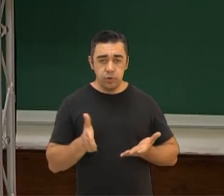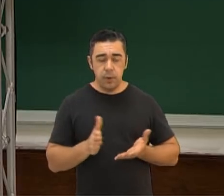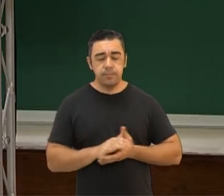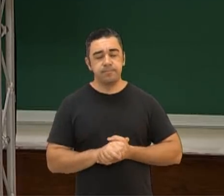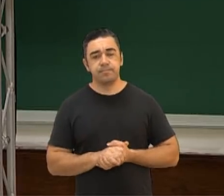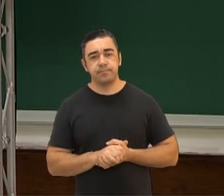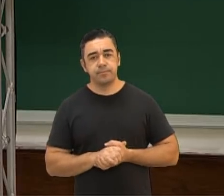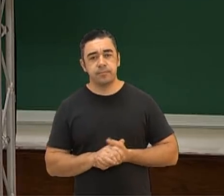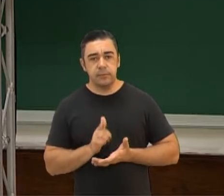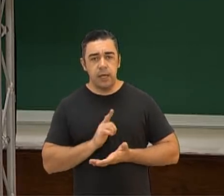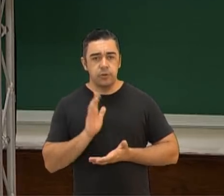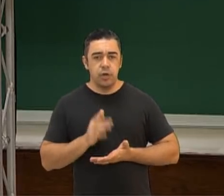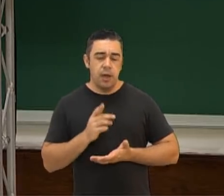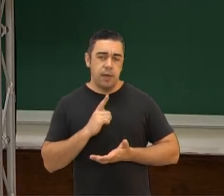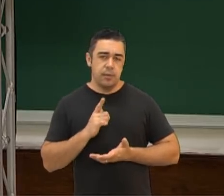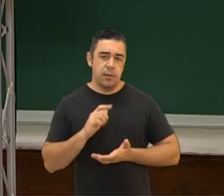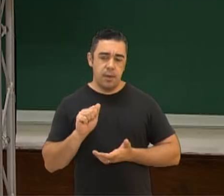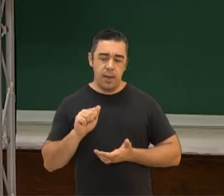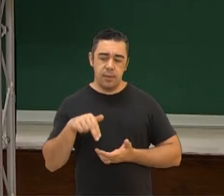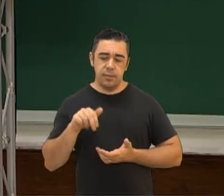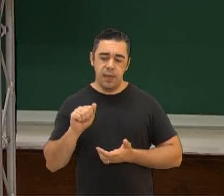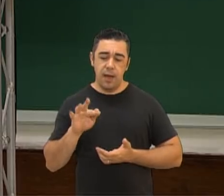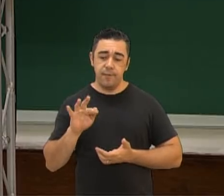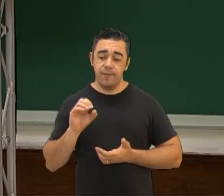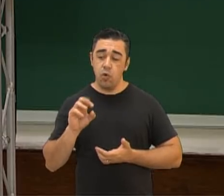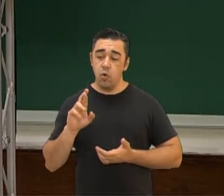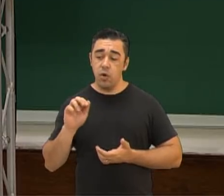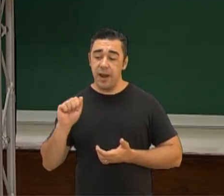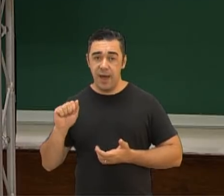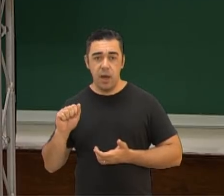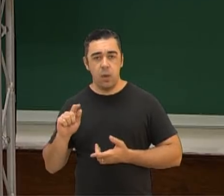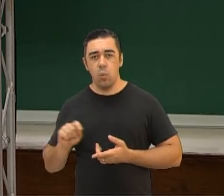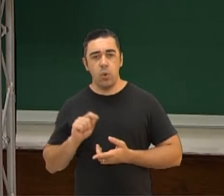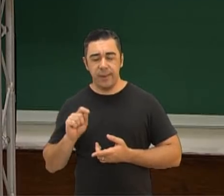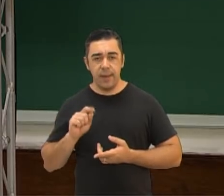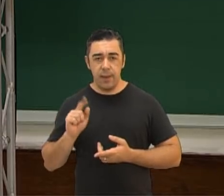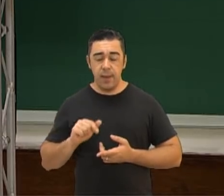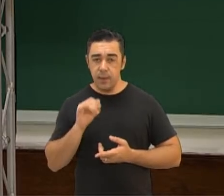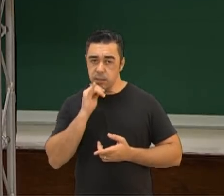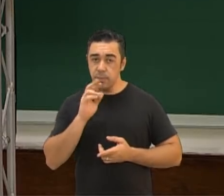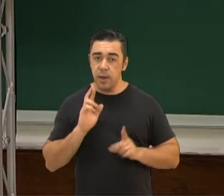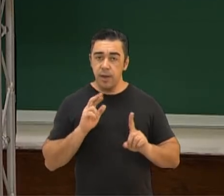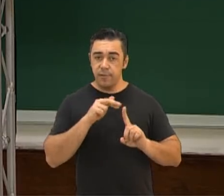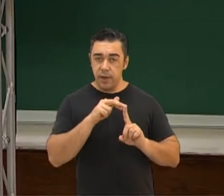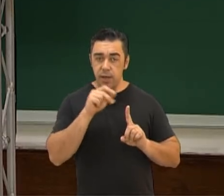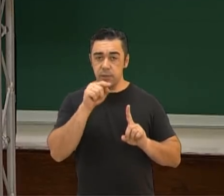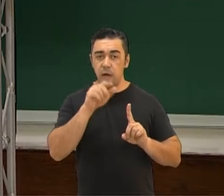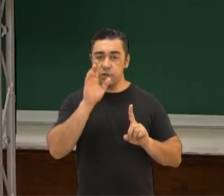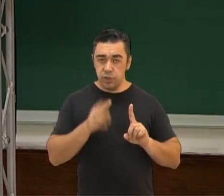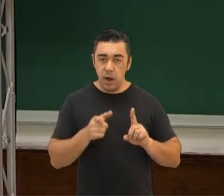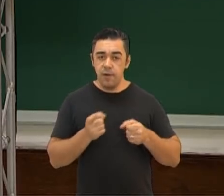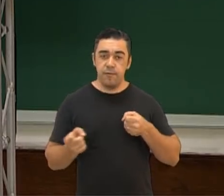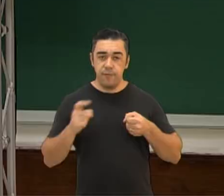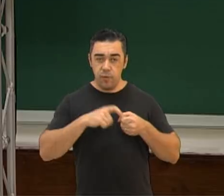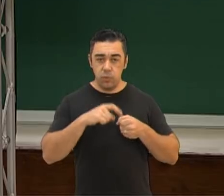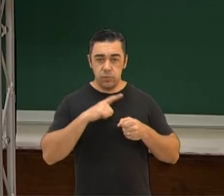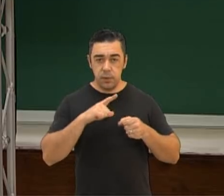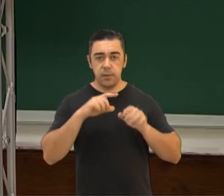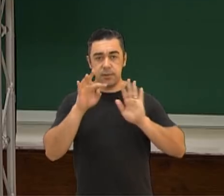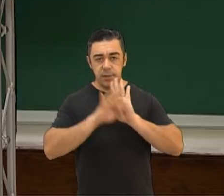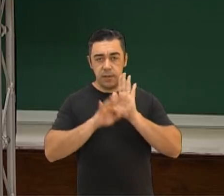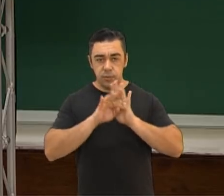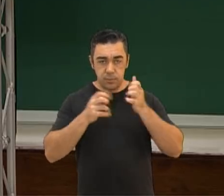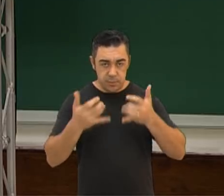texto, né? Que inclusive a gente chama de anáfora, né? Anáfora é quando faz-se referência a algo que já foi dito no texto,